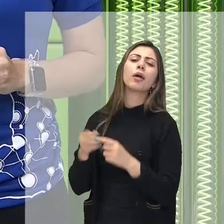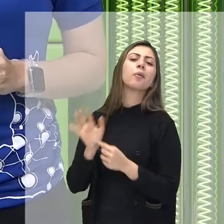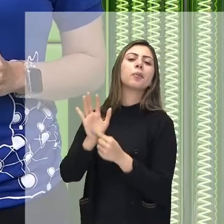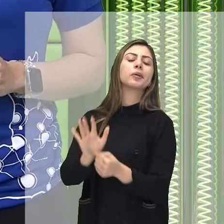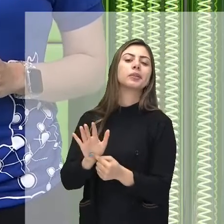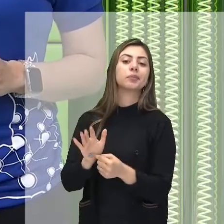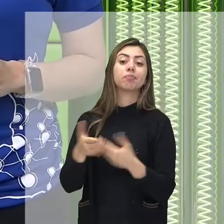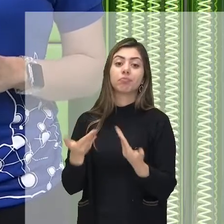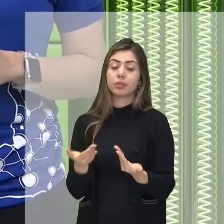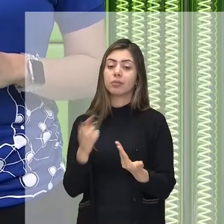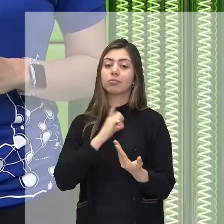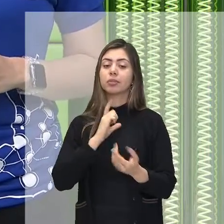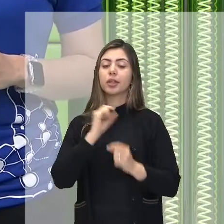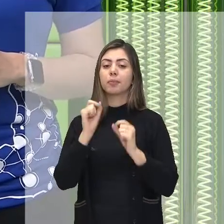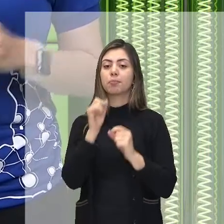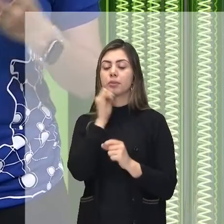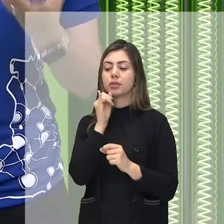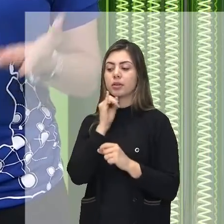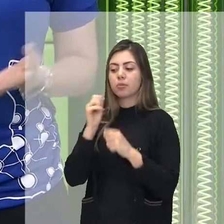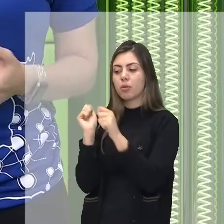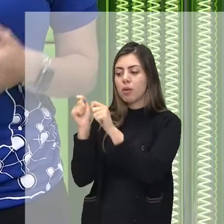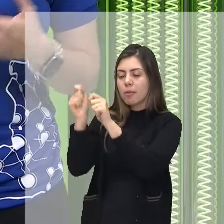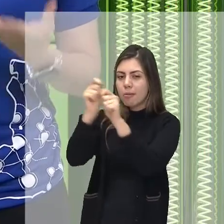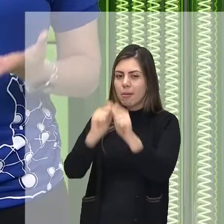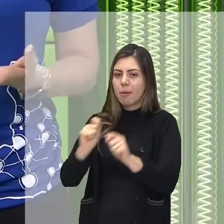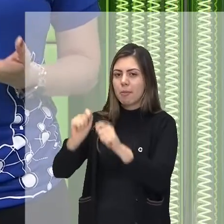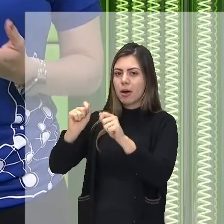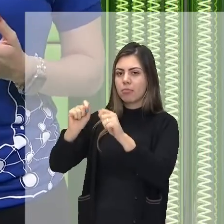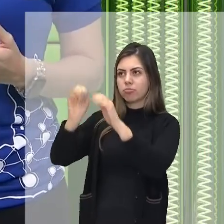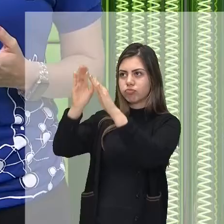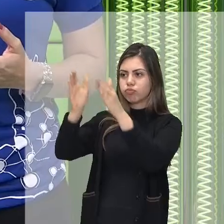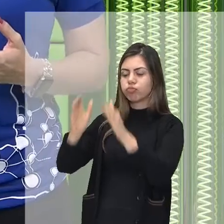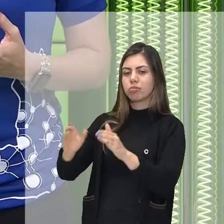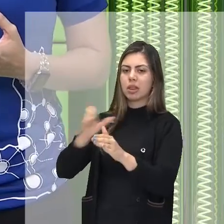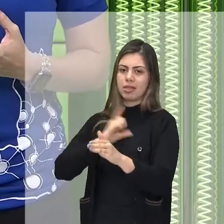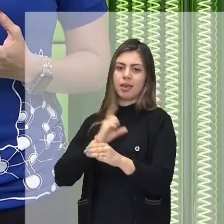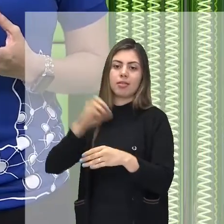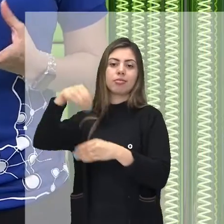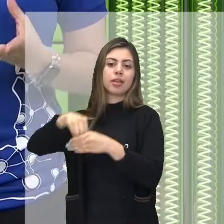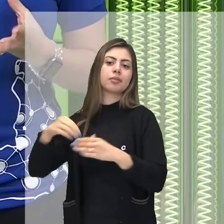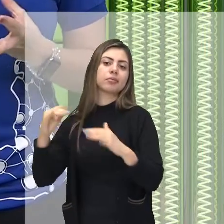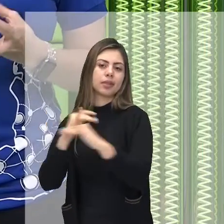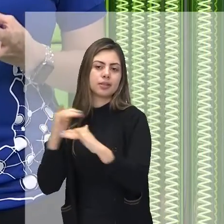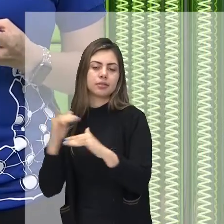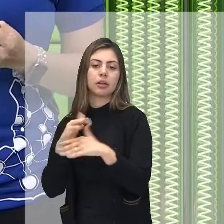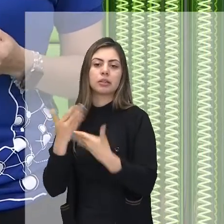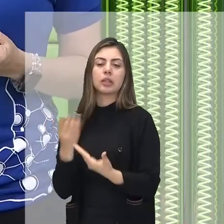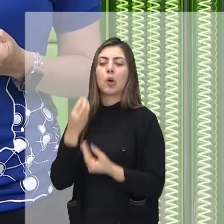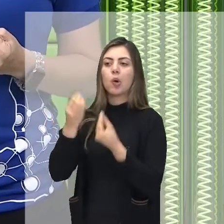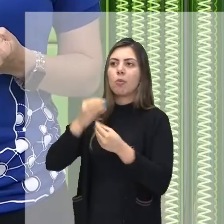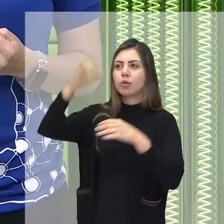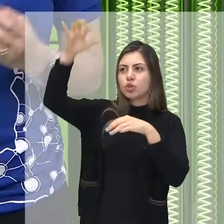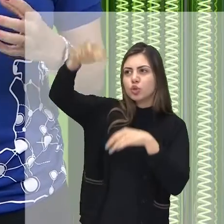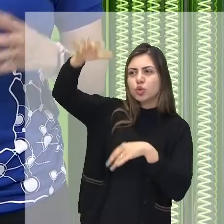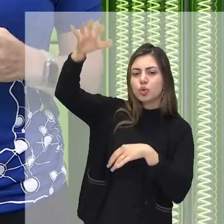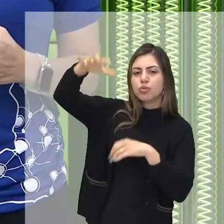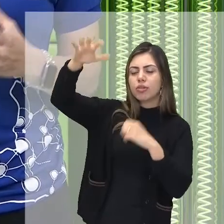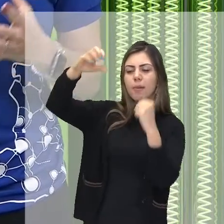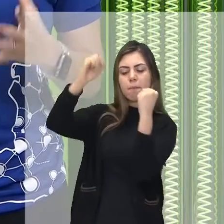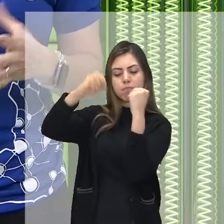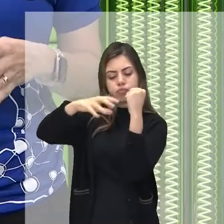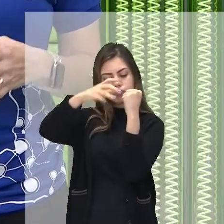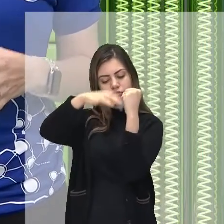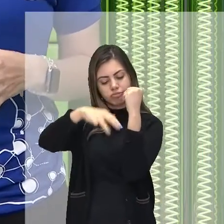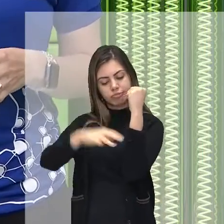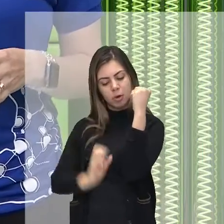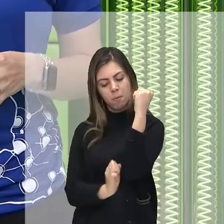ácidos, esses monumentos que é muito encontrado, né, nas cidades, eles acabam perdendo a forma, eles